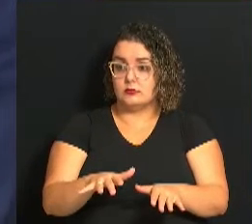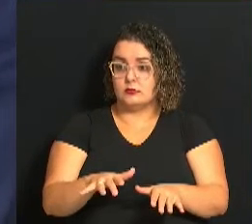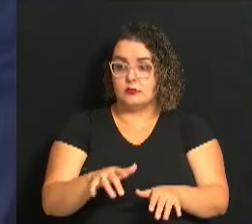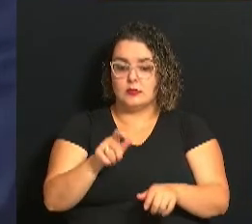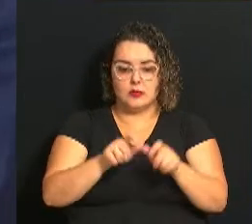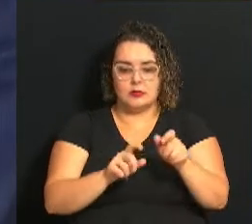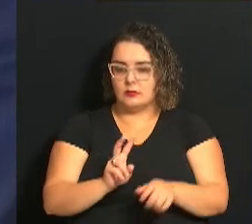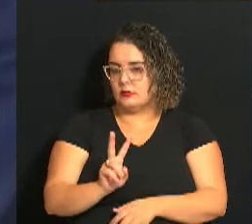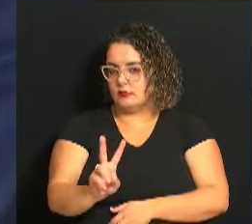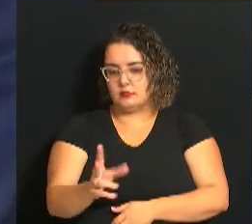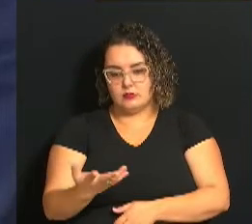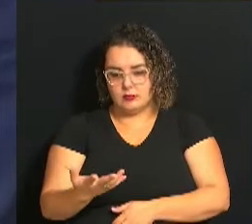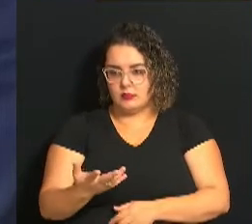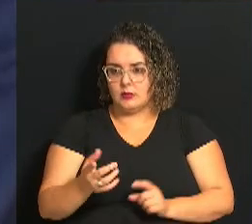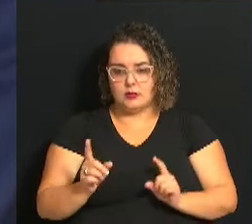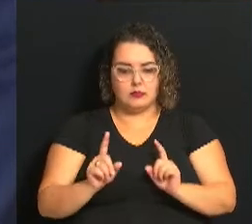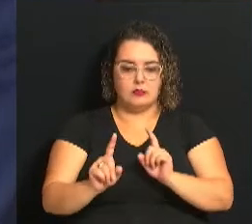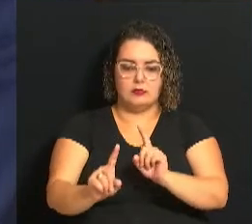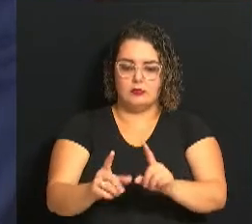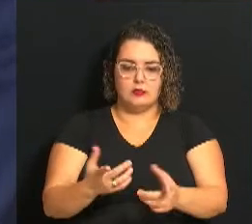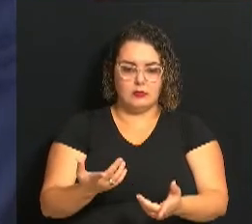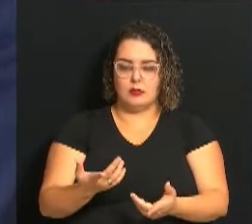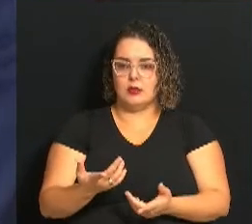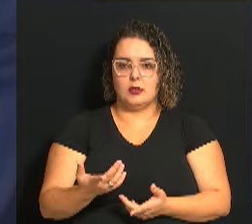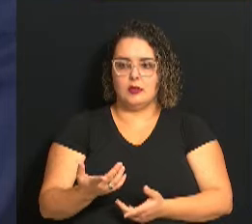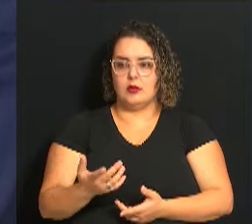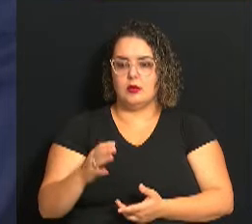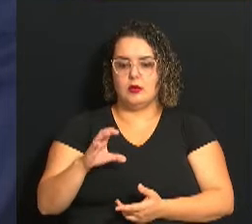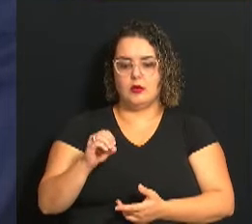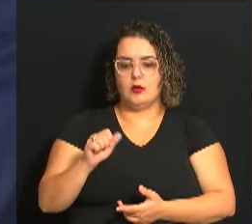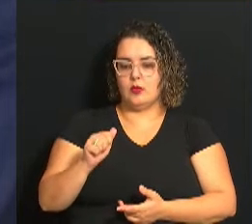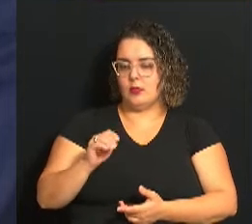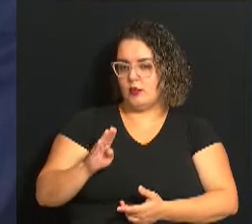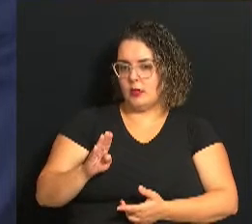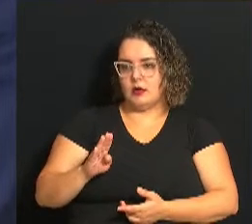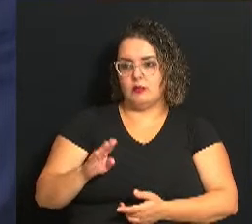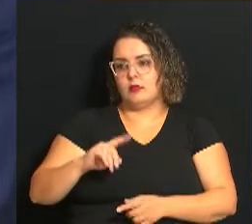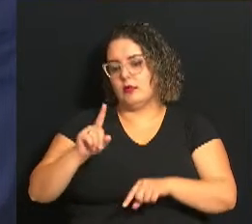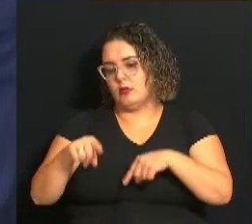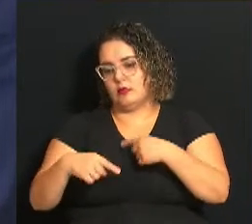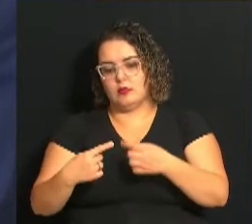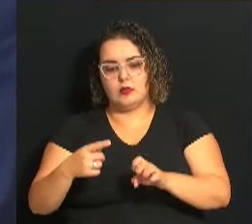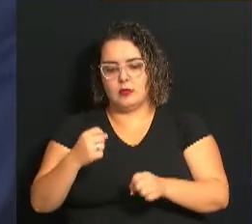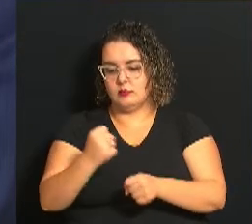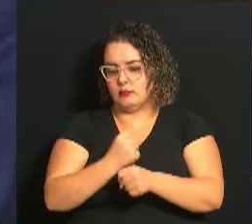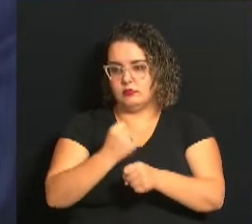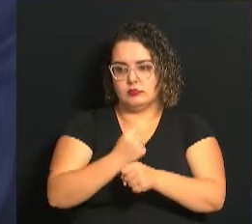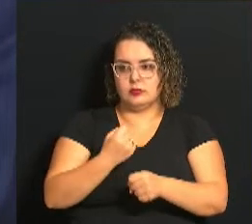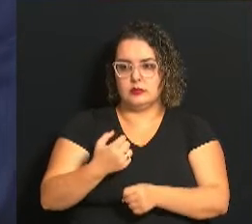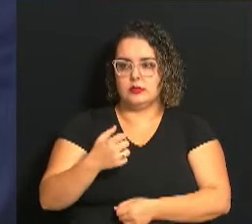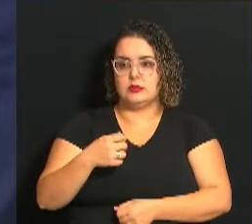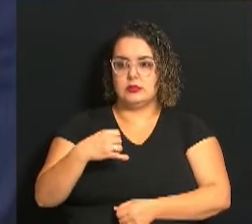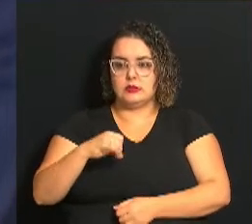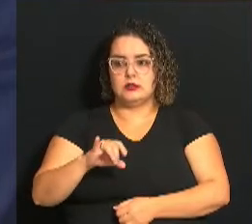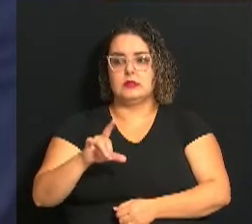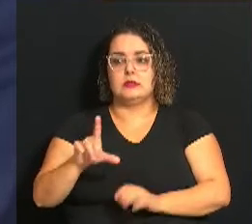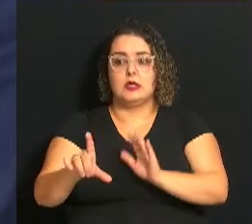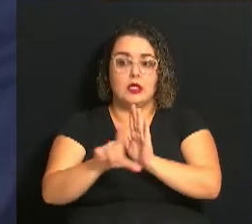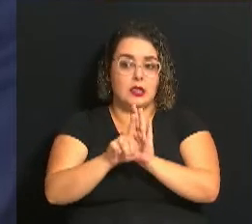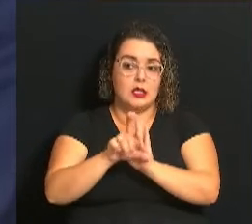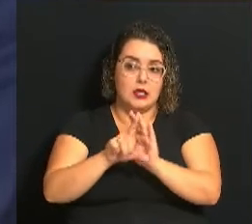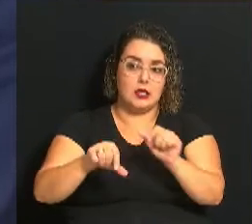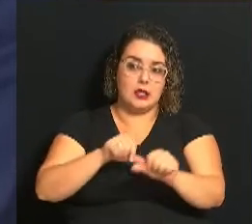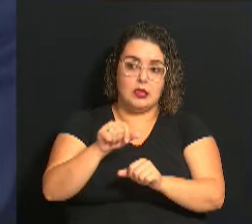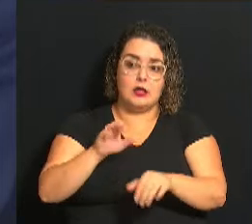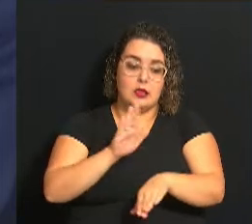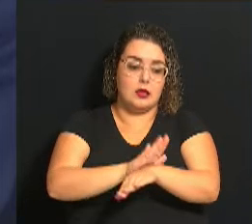a Coab, os empreendimentos sociais, ou se tem previsão para as questões sociais aí para essa APA, essa lei altera alguma coisa, ajuda